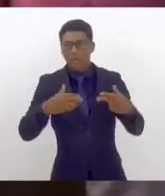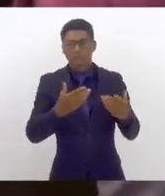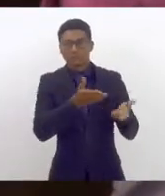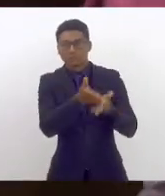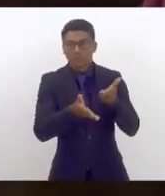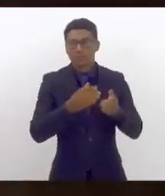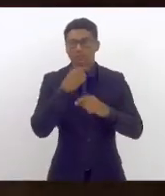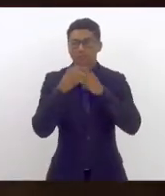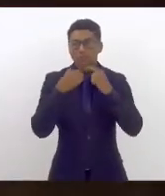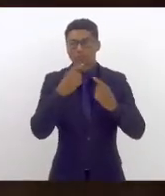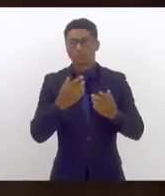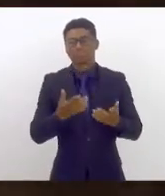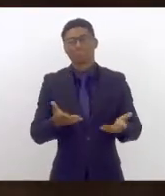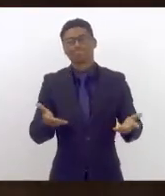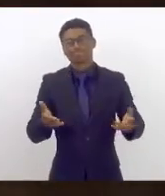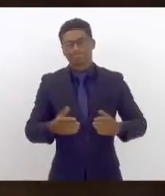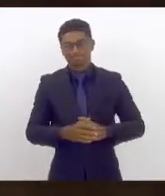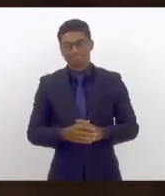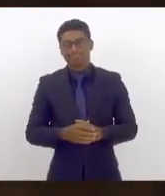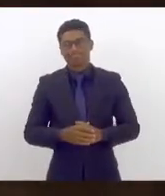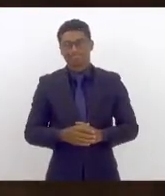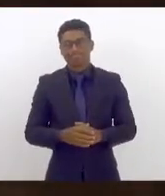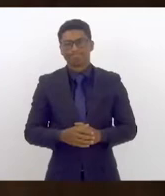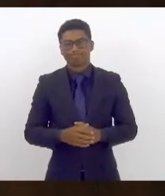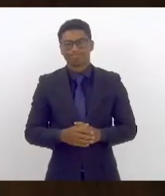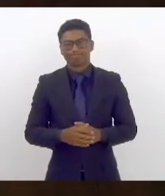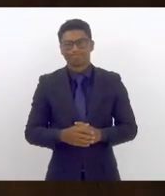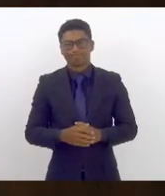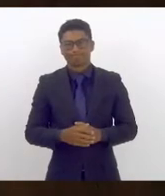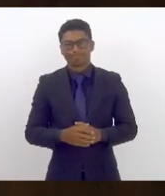da manutenção da convivência